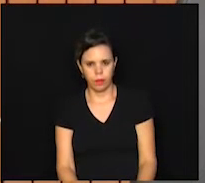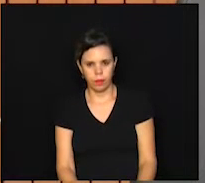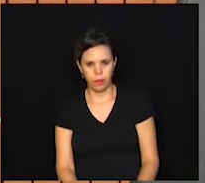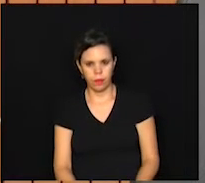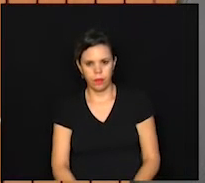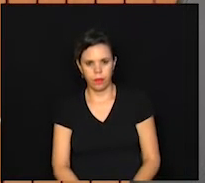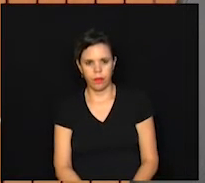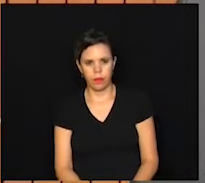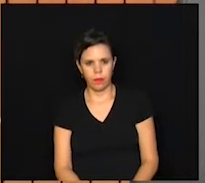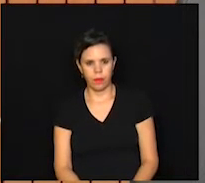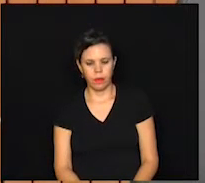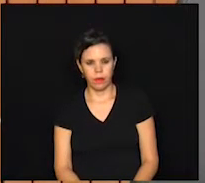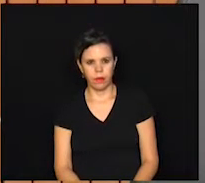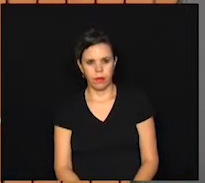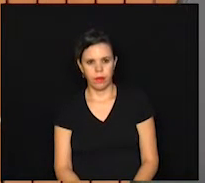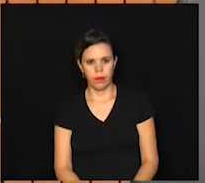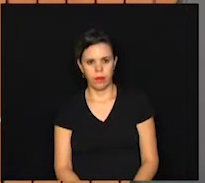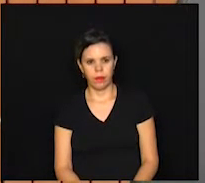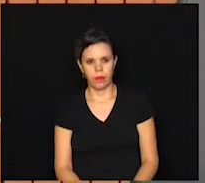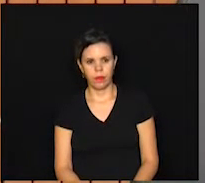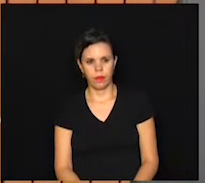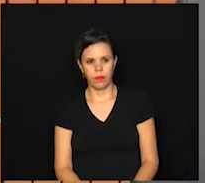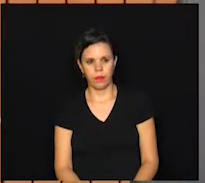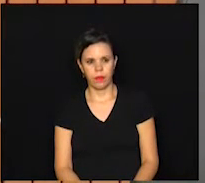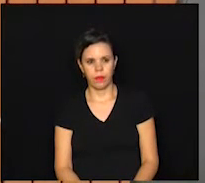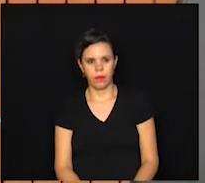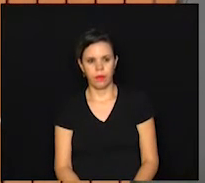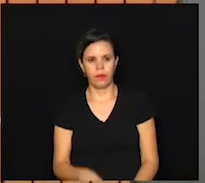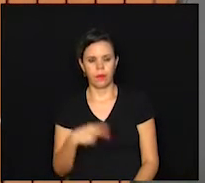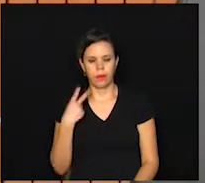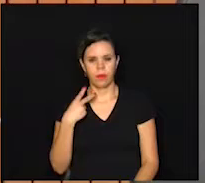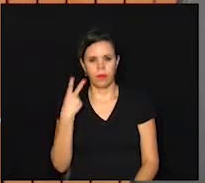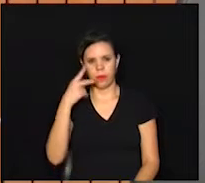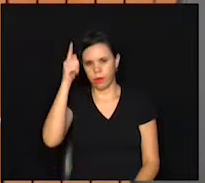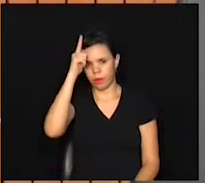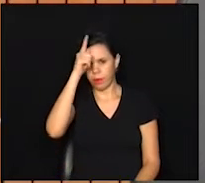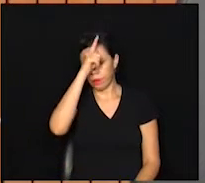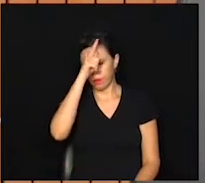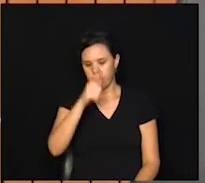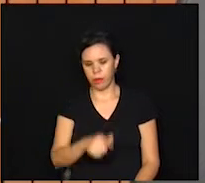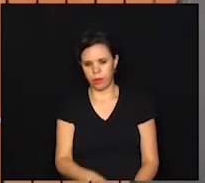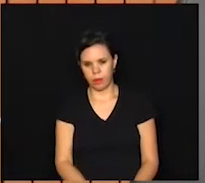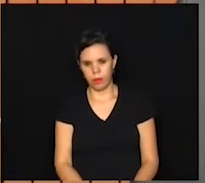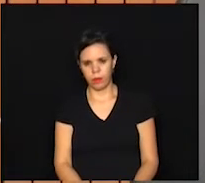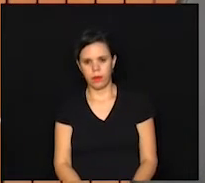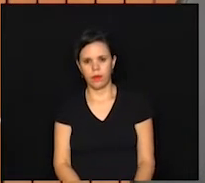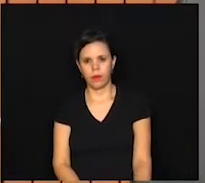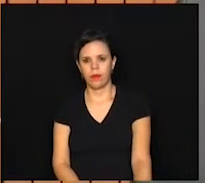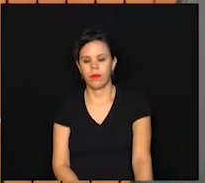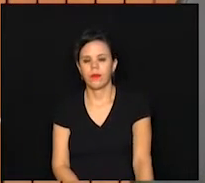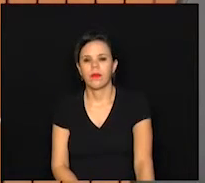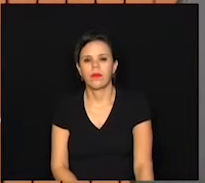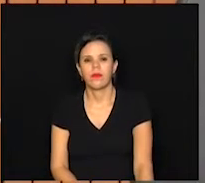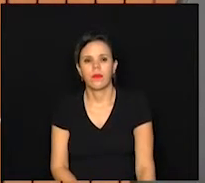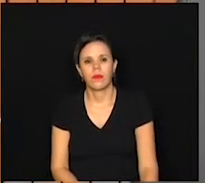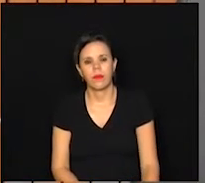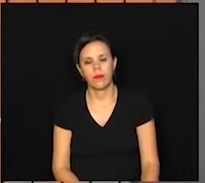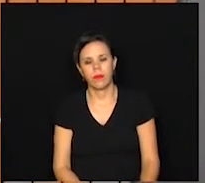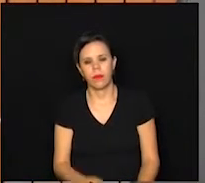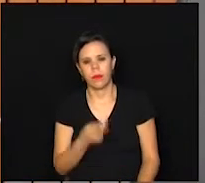comunicacão@campinas.sp.leg.br. Então agora eu vou passar para o Gustavo Peta, para ele fazer a sua